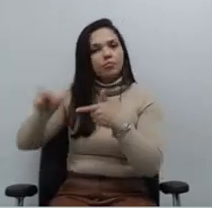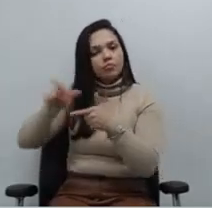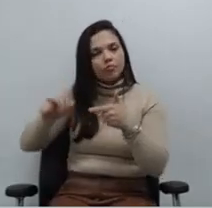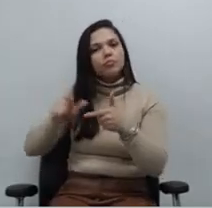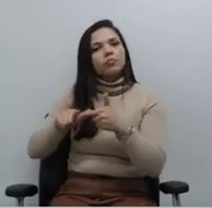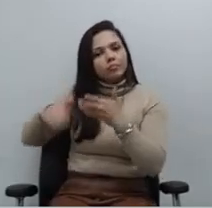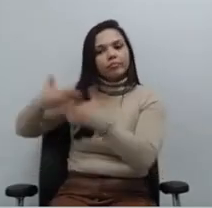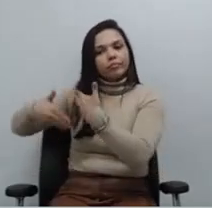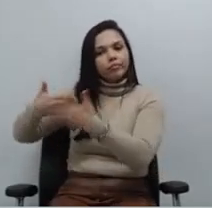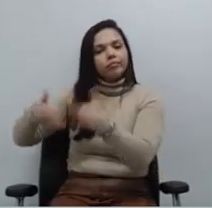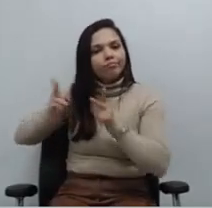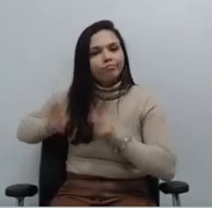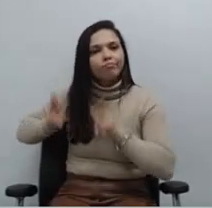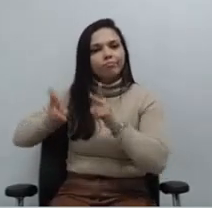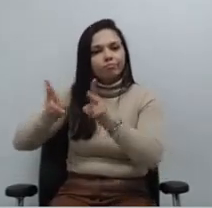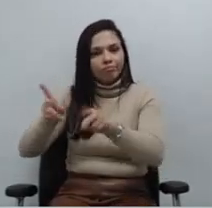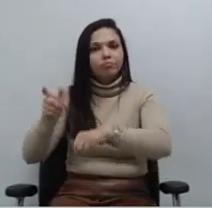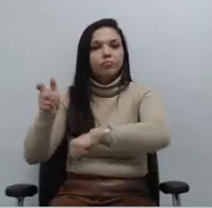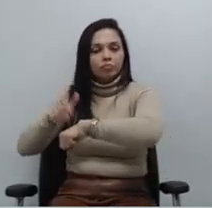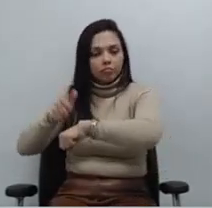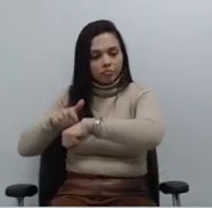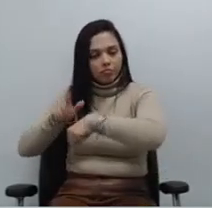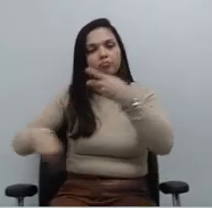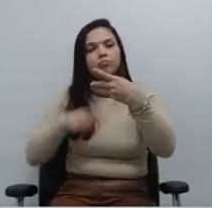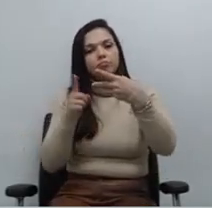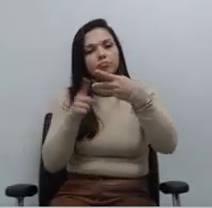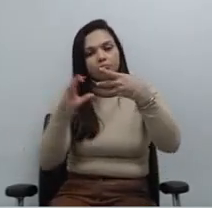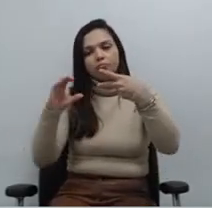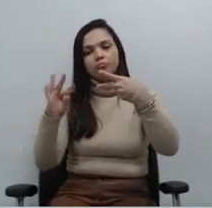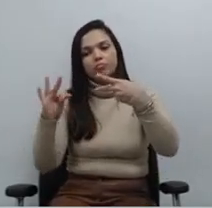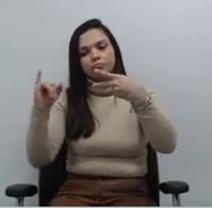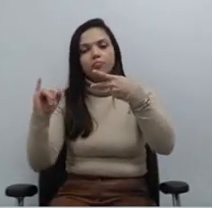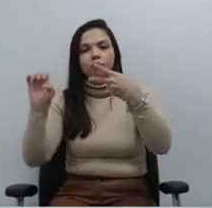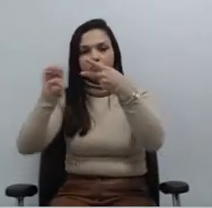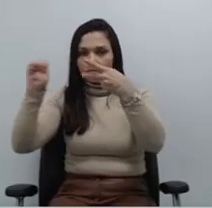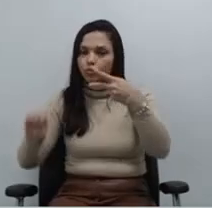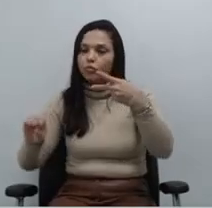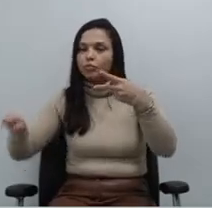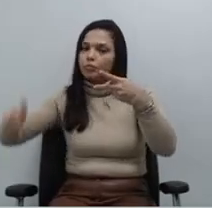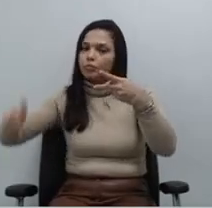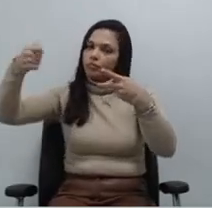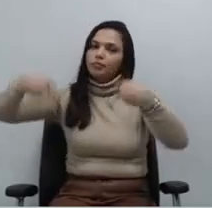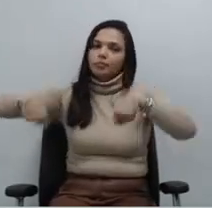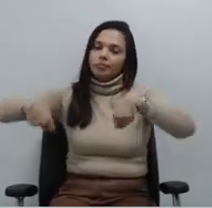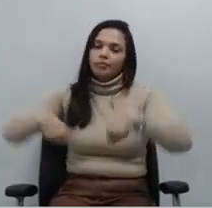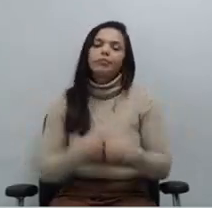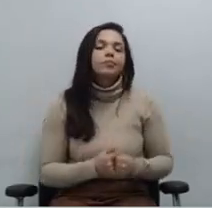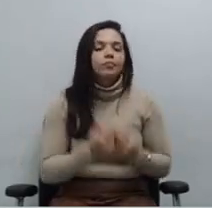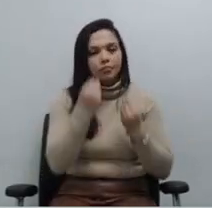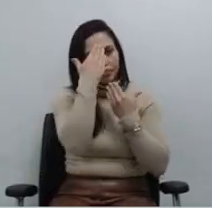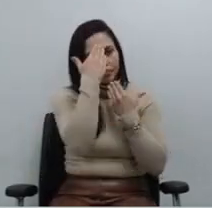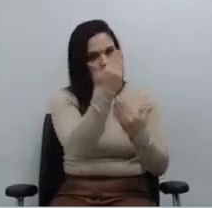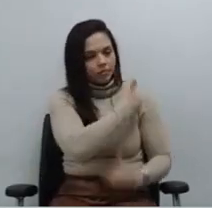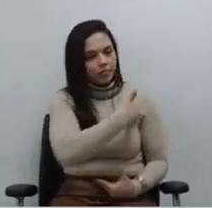2 pontos que eu queria abordar, questão do horário e questão de uma estruturação para a CTI. Obrigado, presidente.